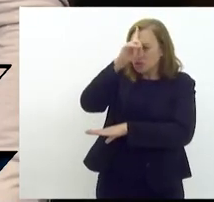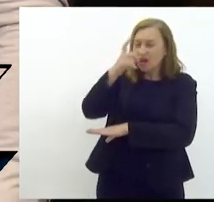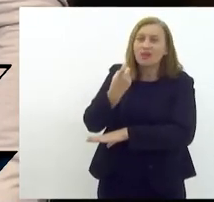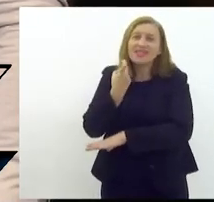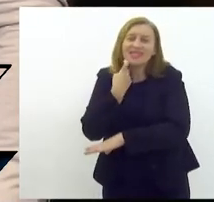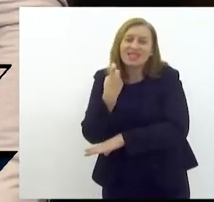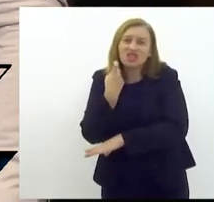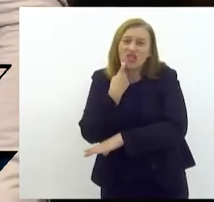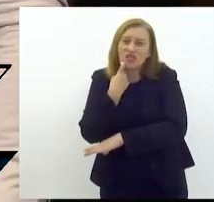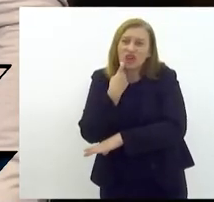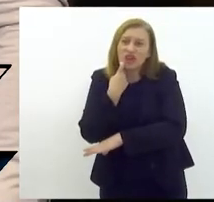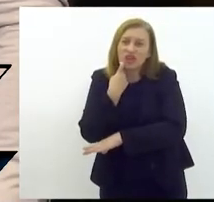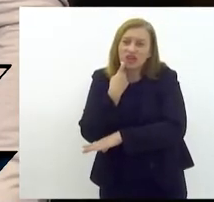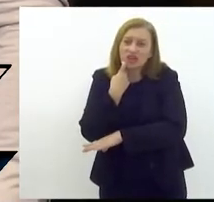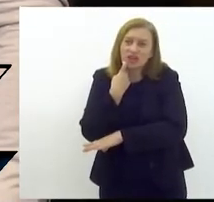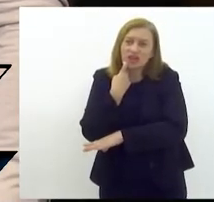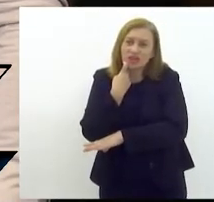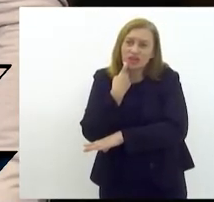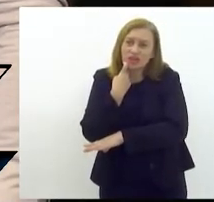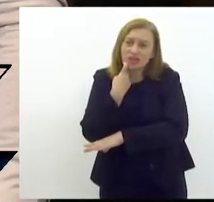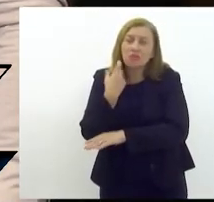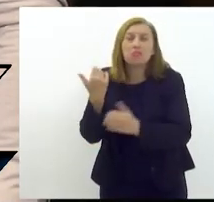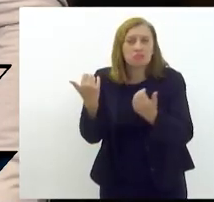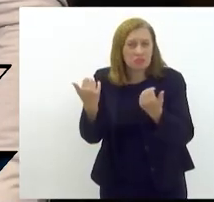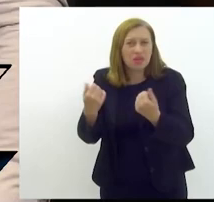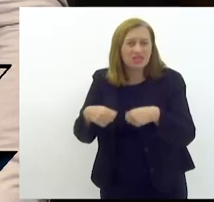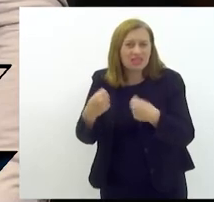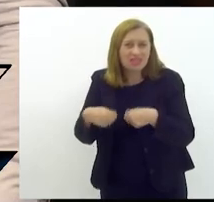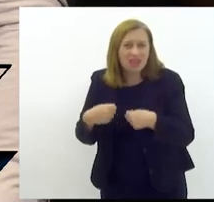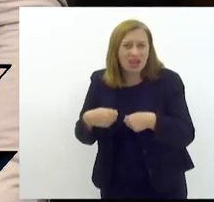sexta-feira precisa